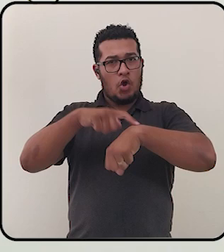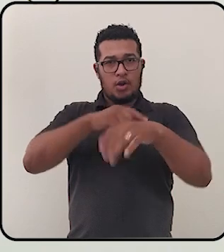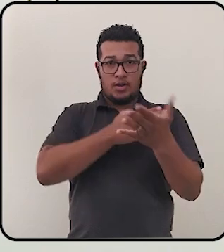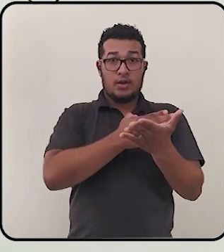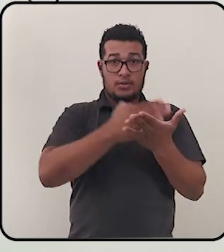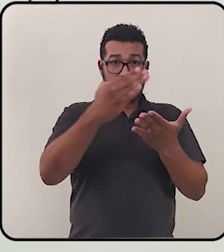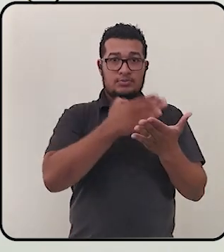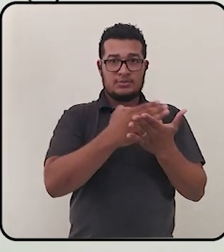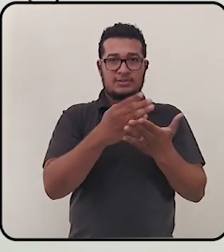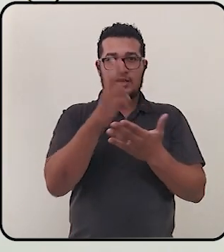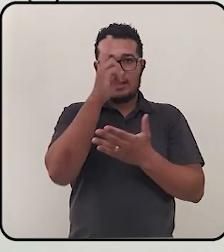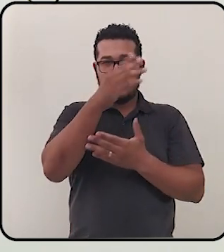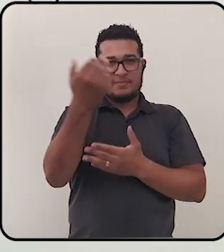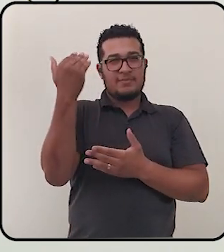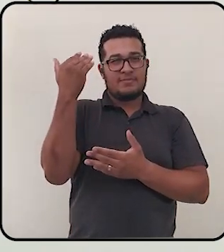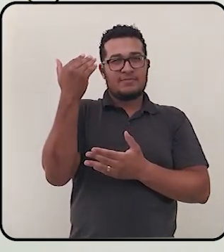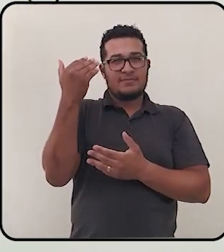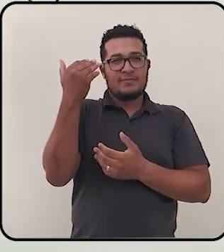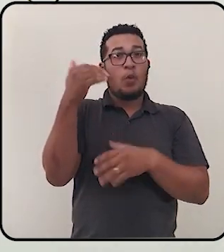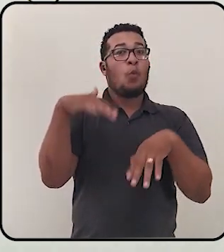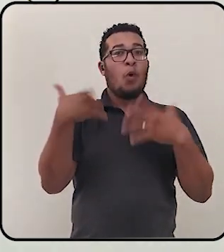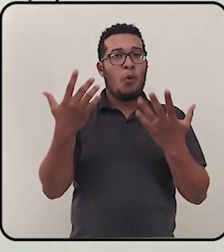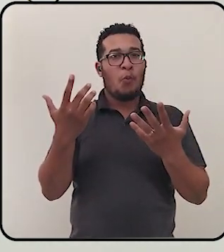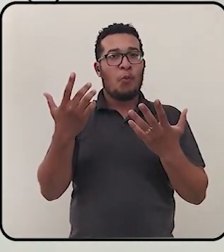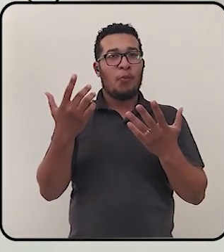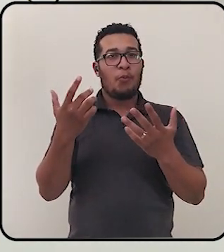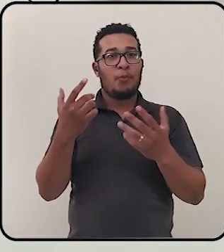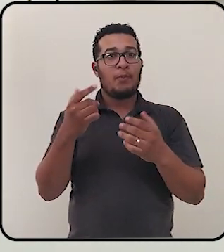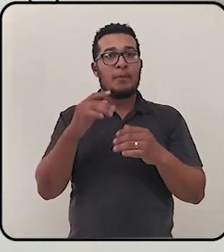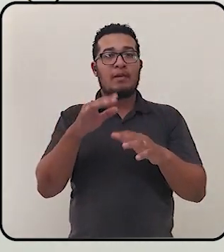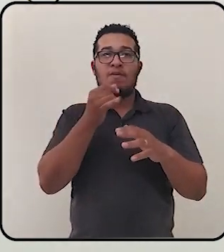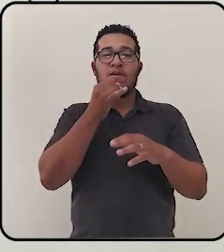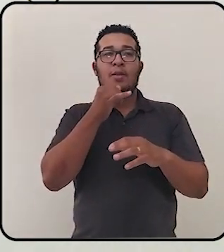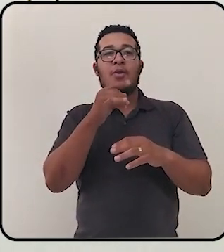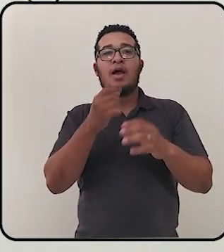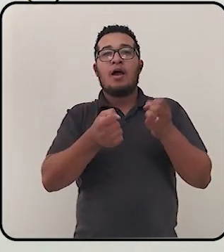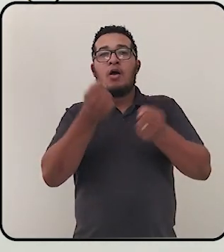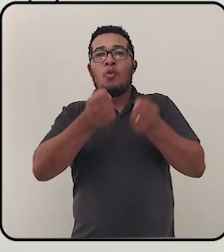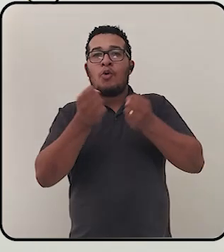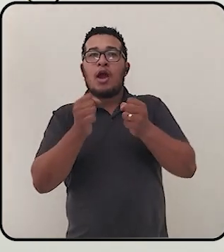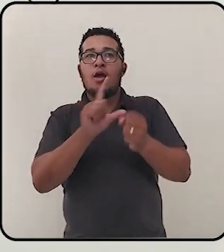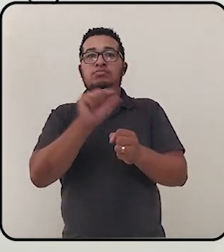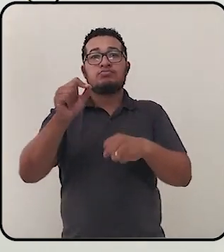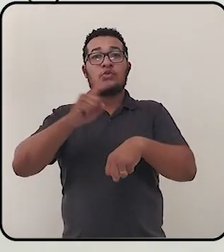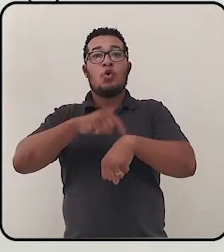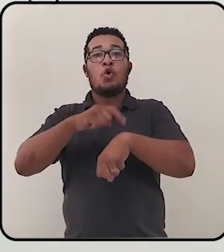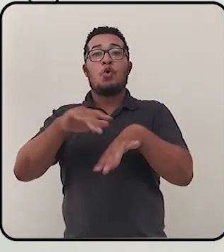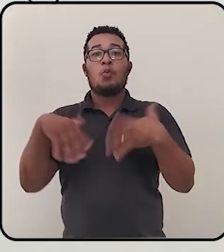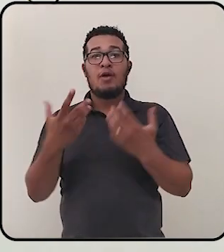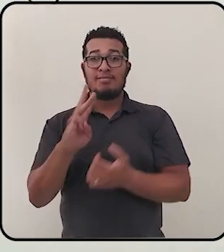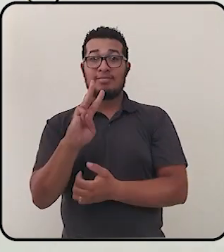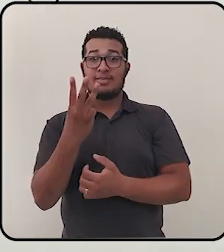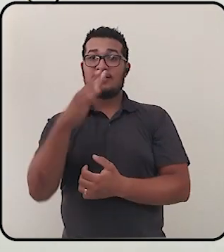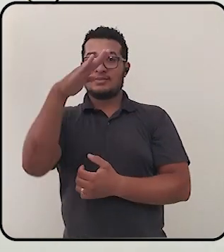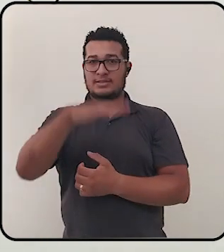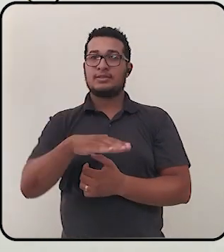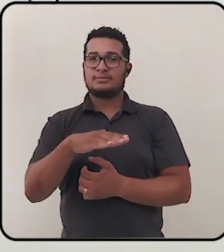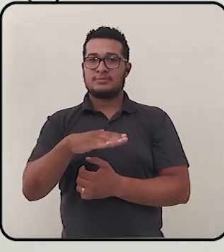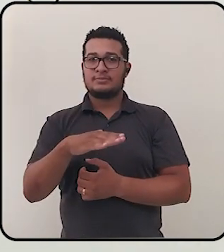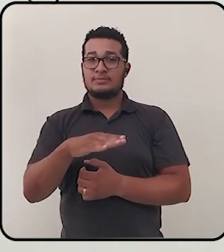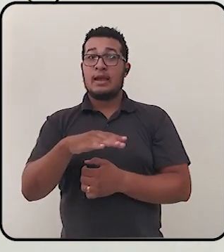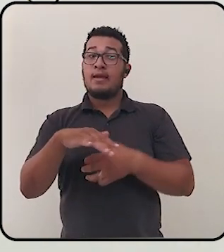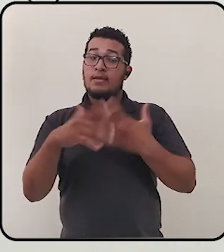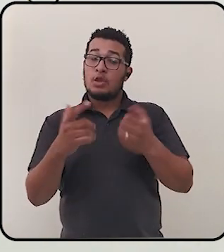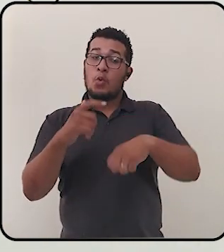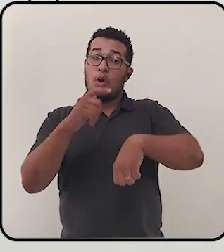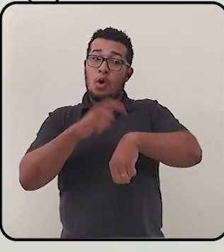Ok? Terceiro passo. Hora inicial. Como eu falei com vocês lá no início, um móvel saiu do Rio